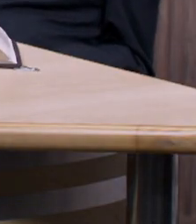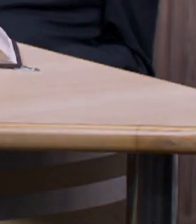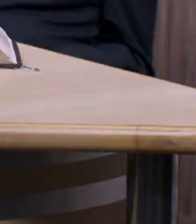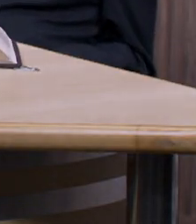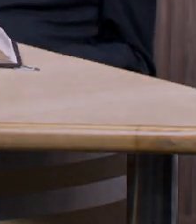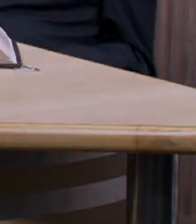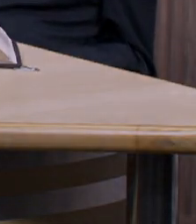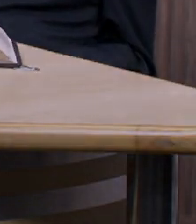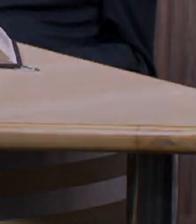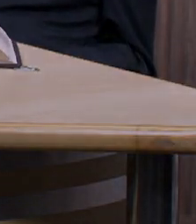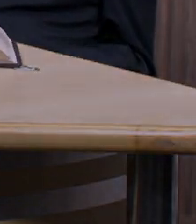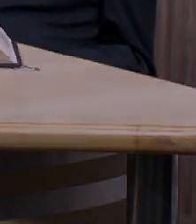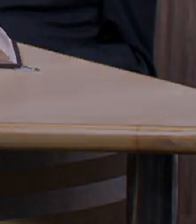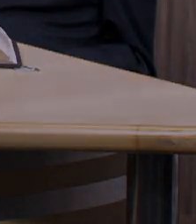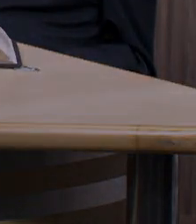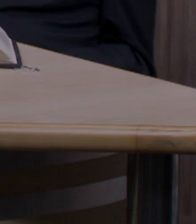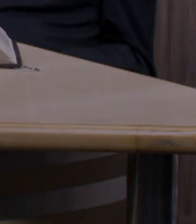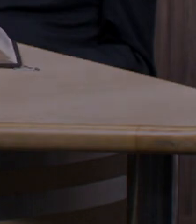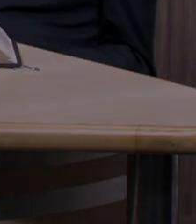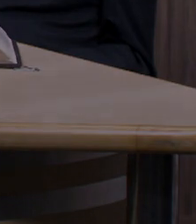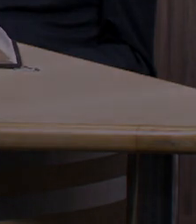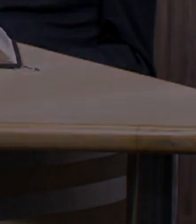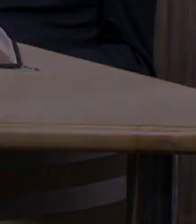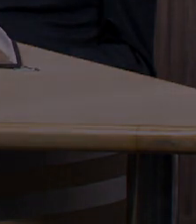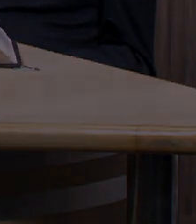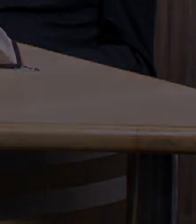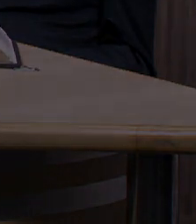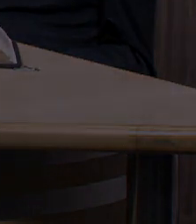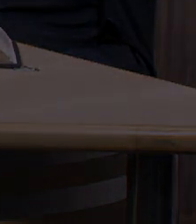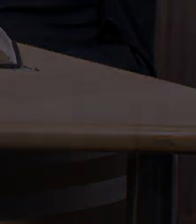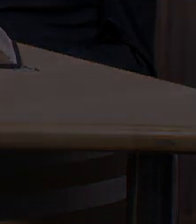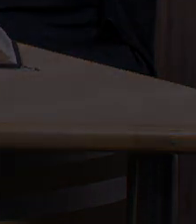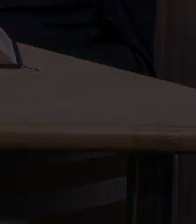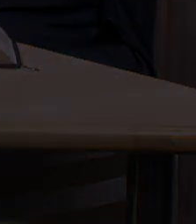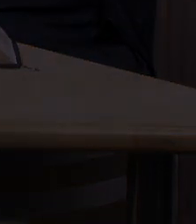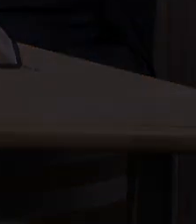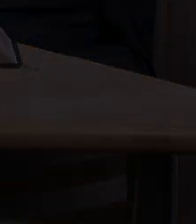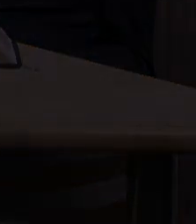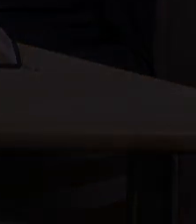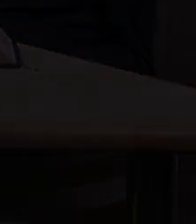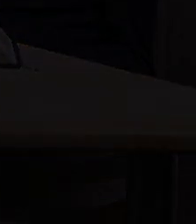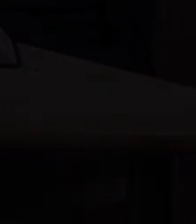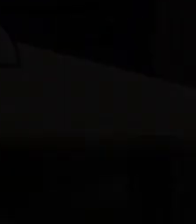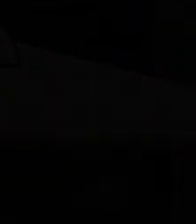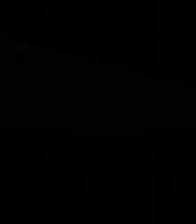Você acabou de assistir na TV Web Manaim Conversas Bíblicas.